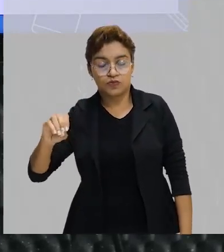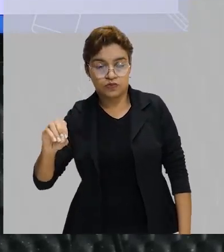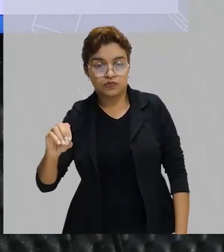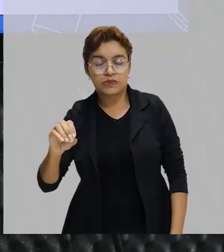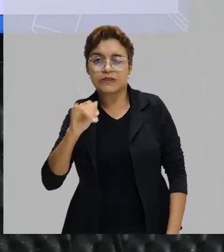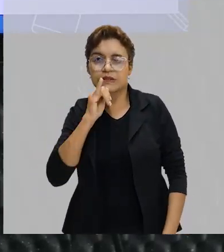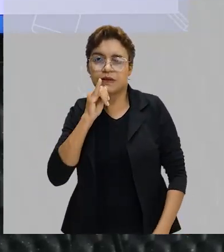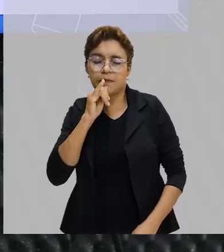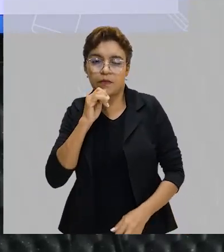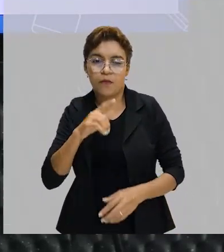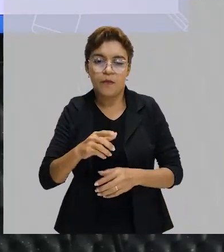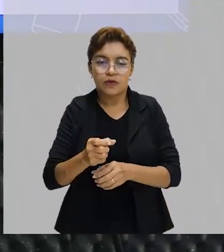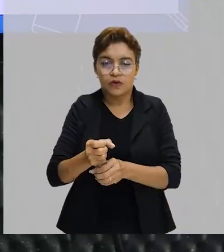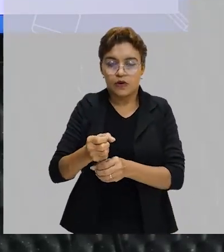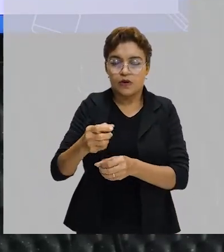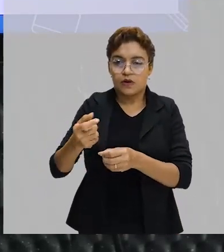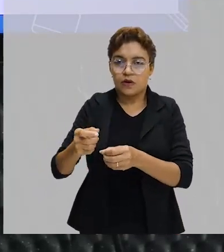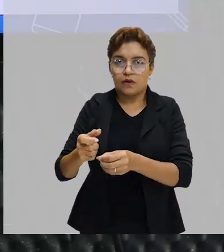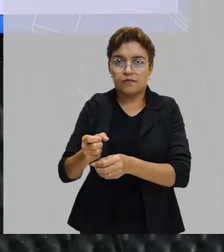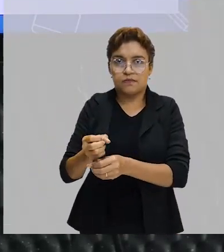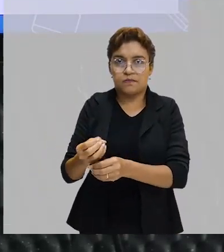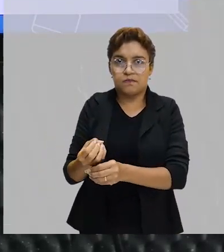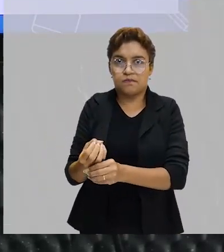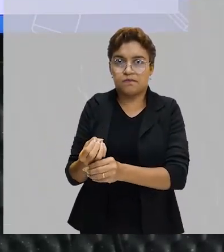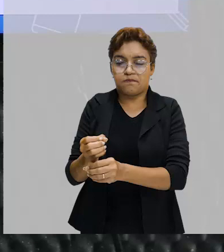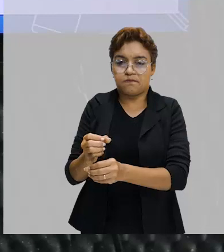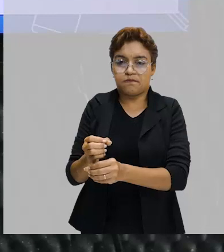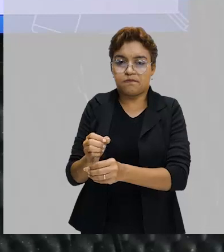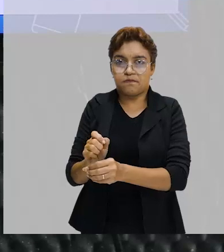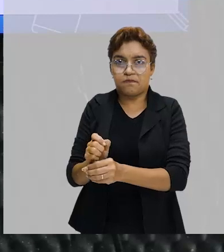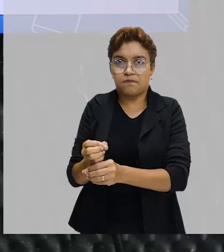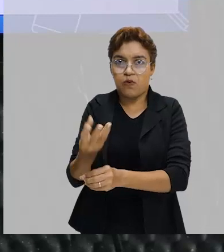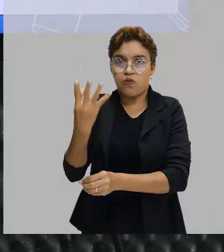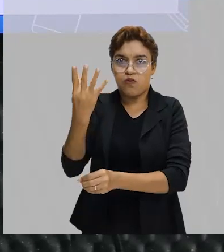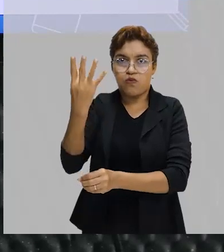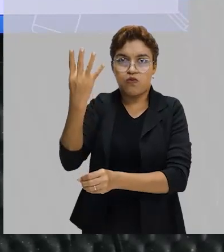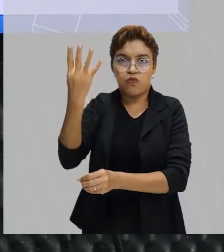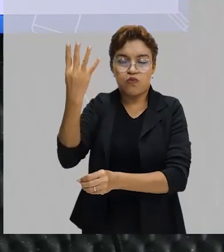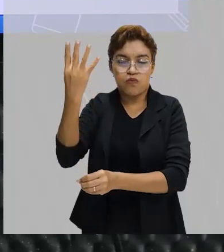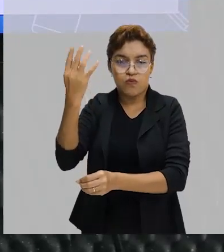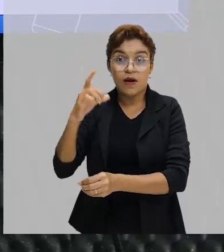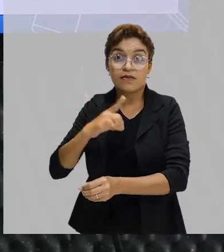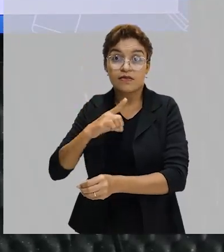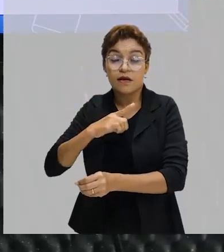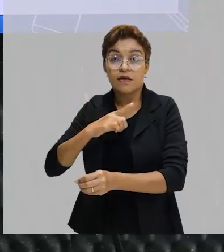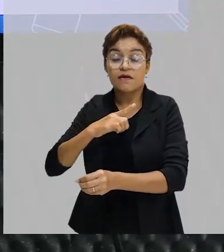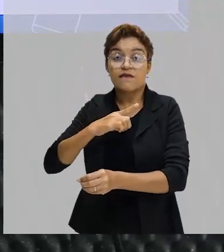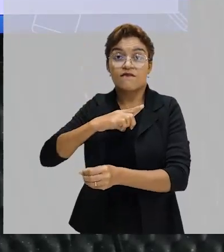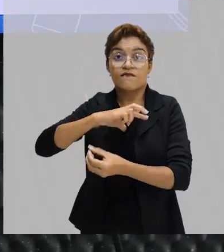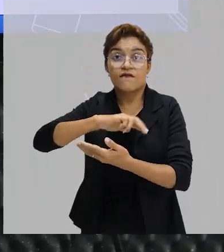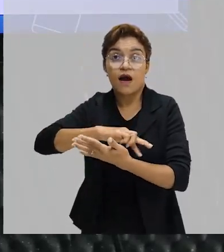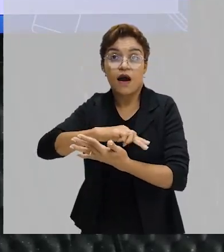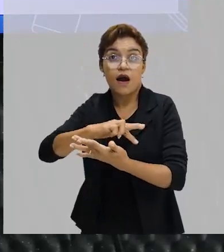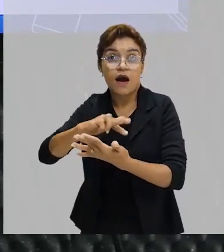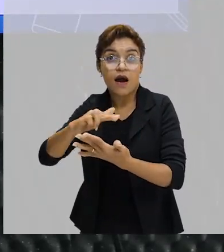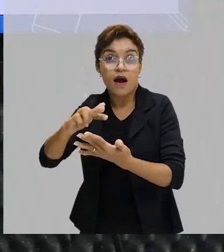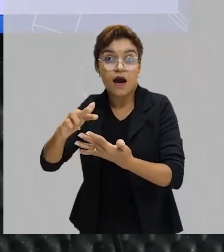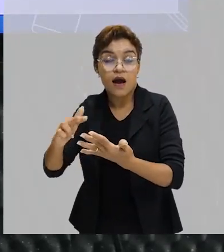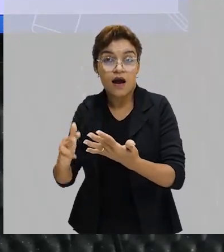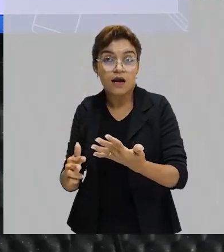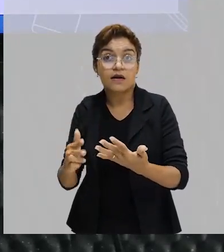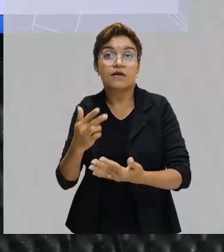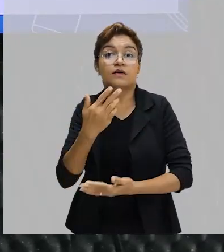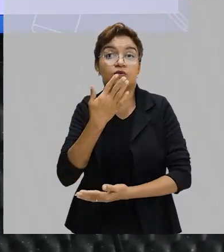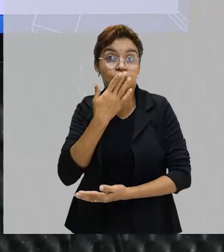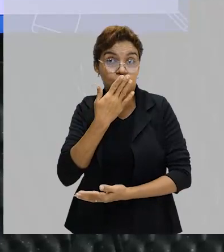sofrer a explosão, vão explodir gerando cores diferentes, cores variadas. A luz